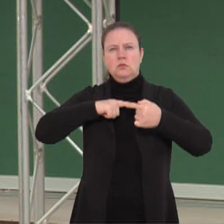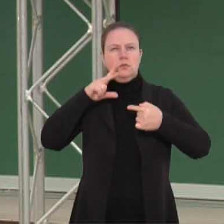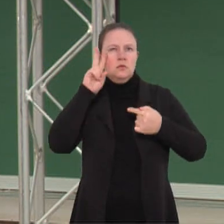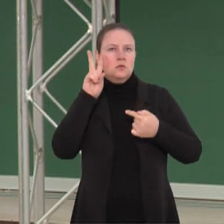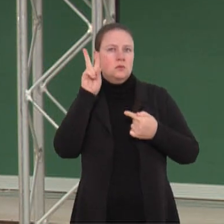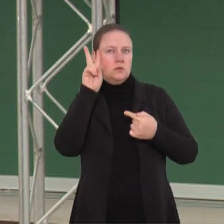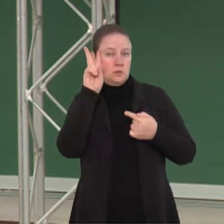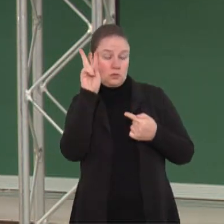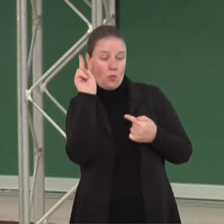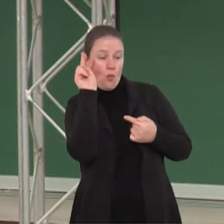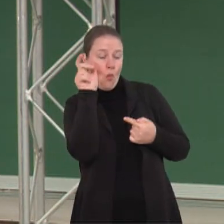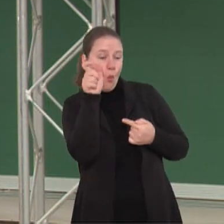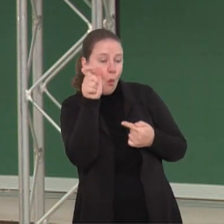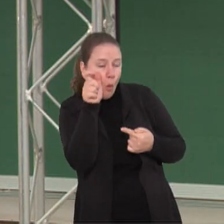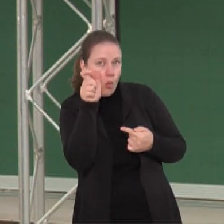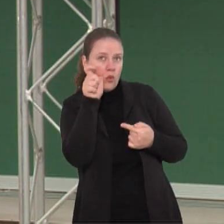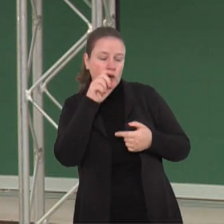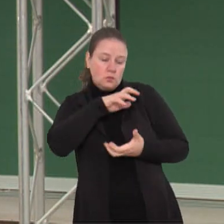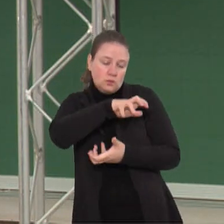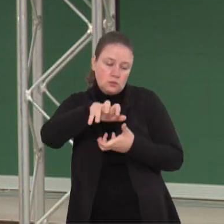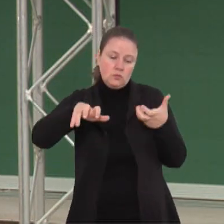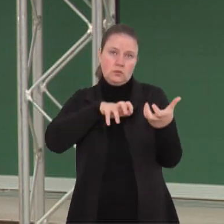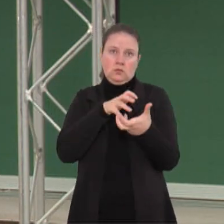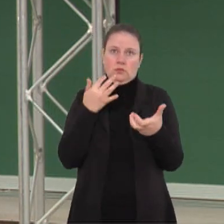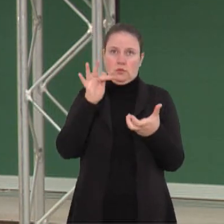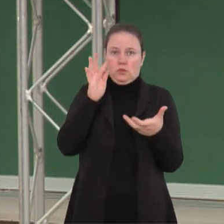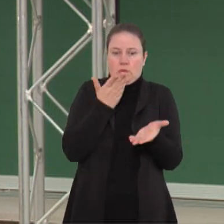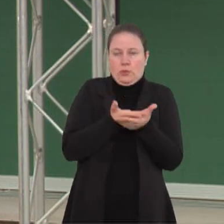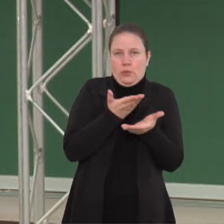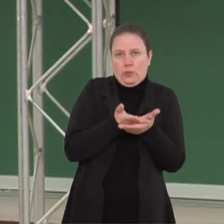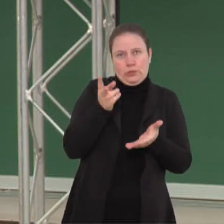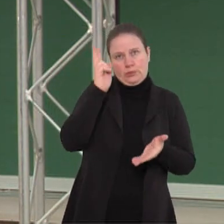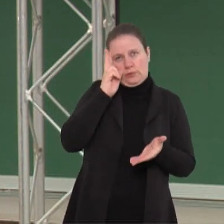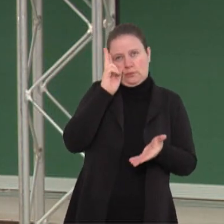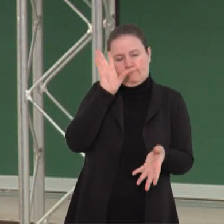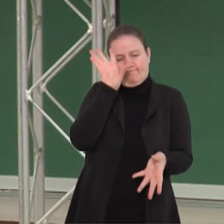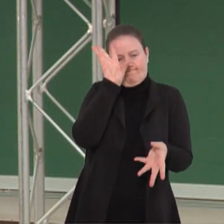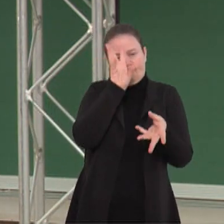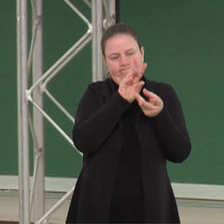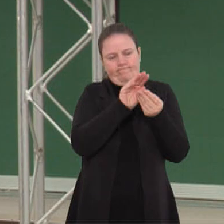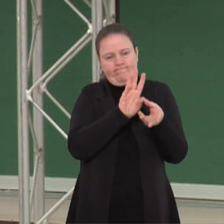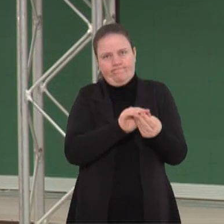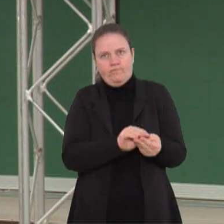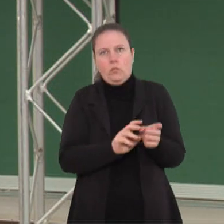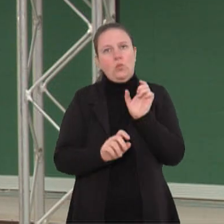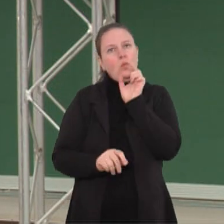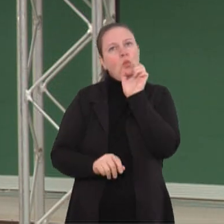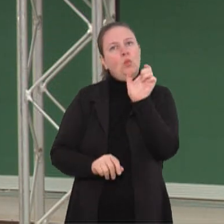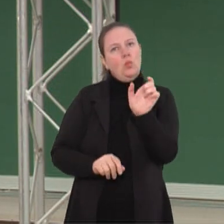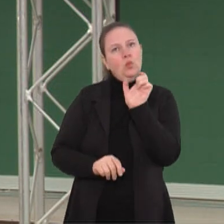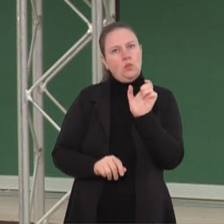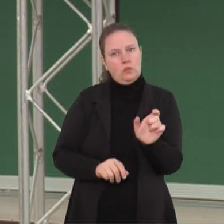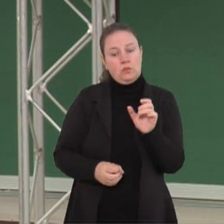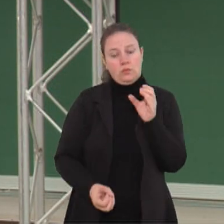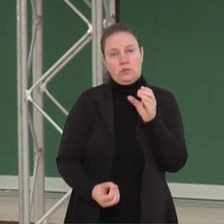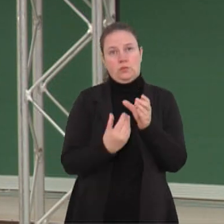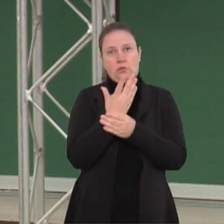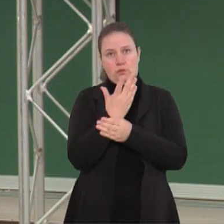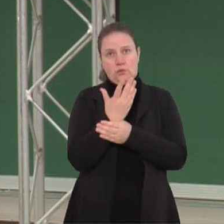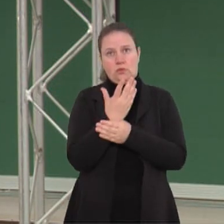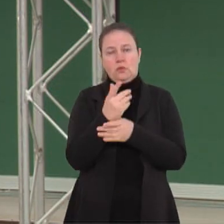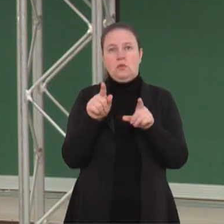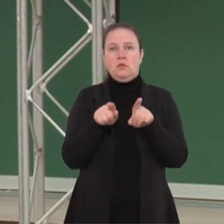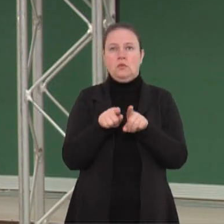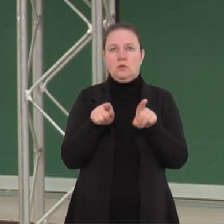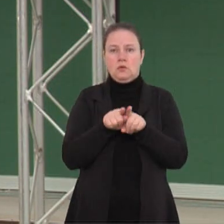de Revolução Francesa na aula de História, para bem entender esse termo que lá surgiu com os jacobinos